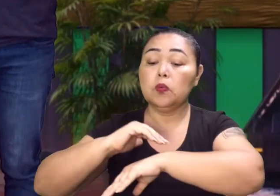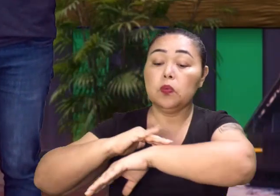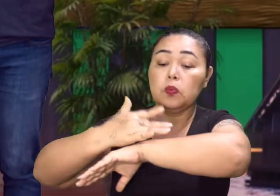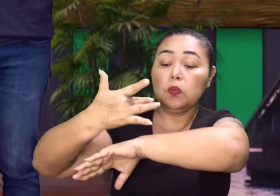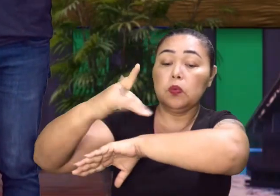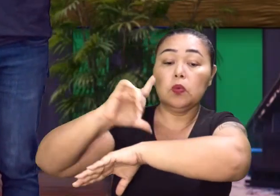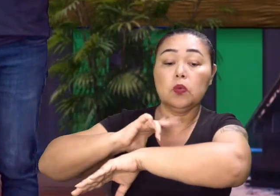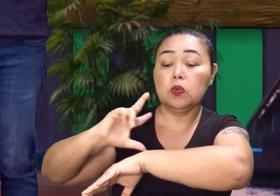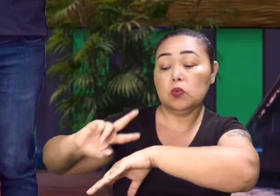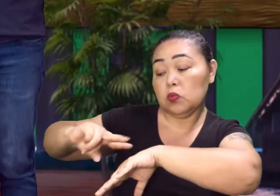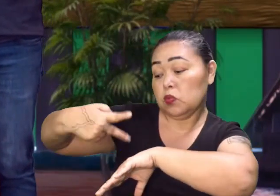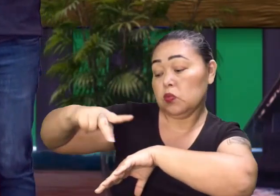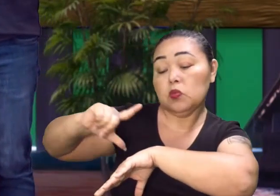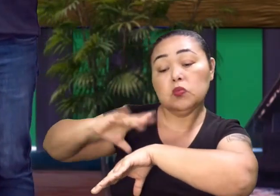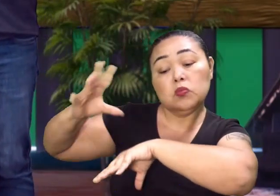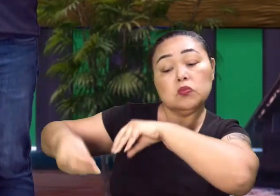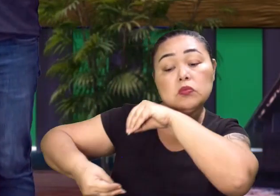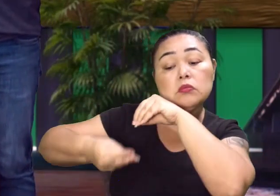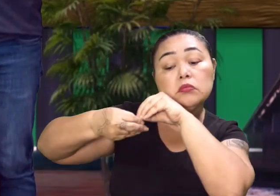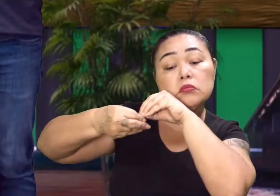transpiração contribui para essa